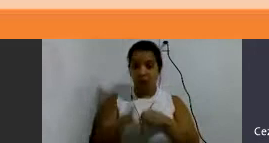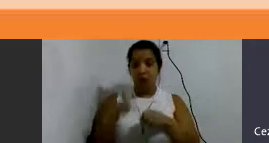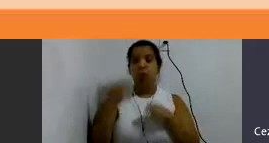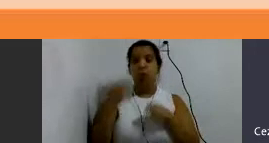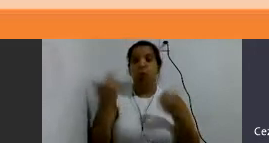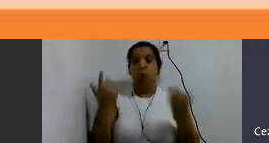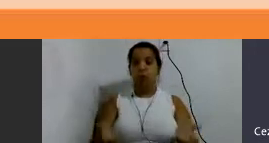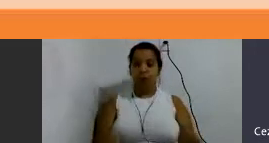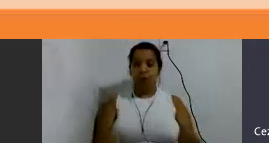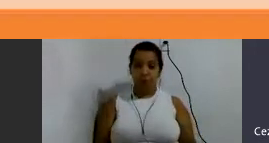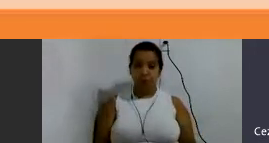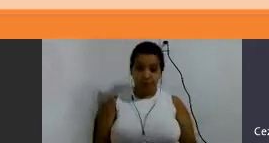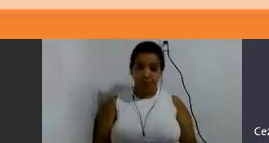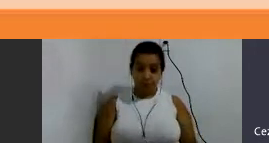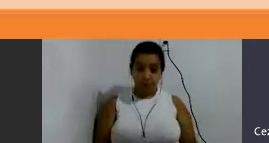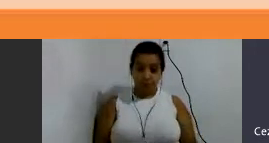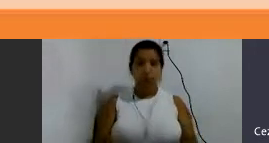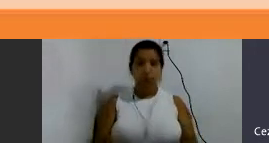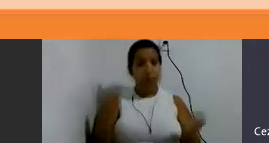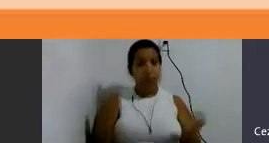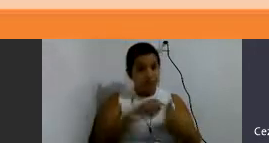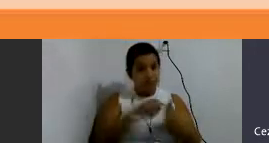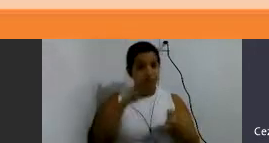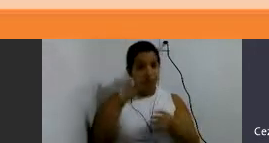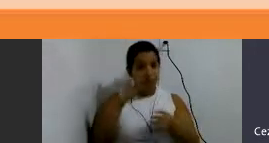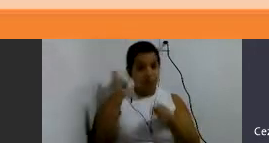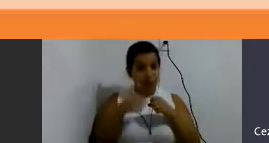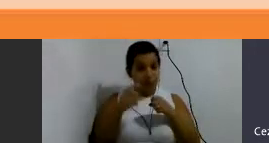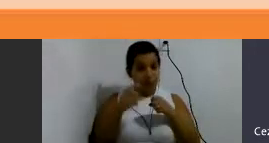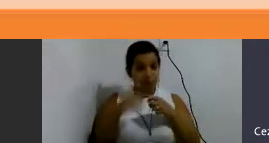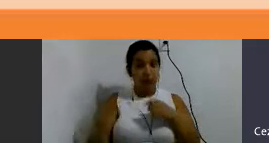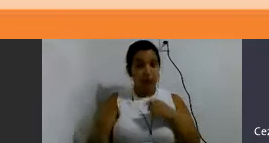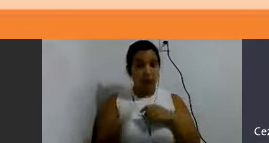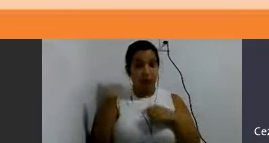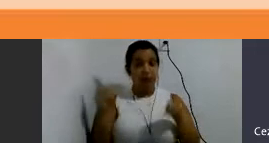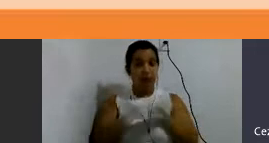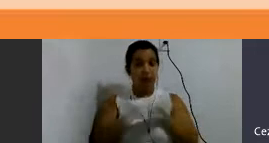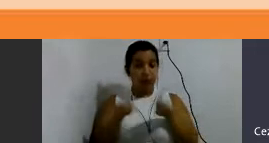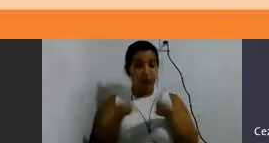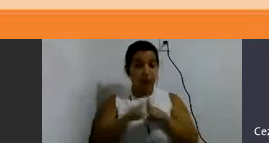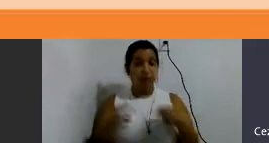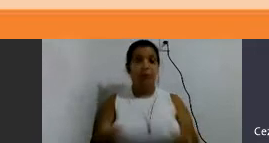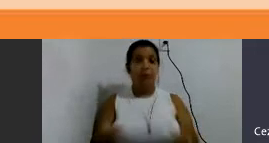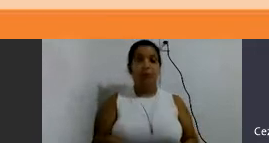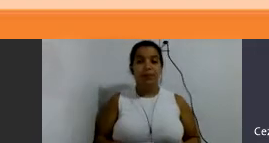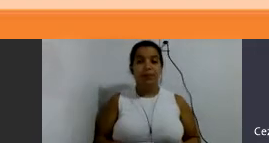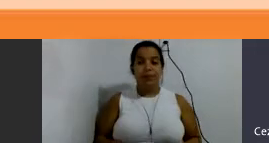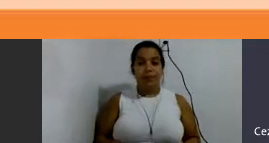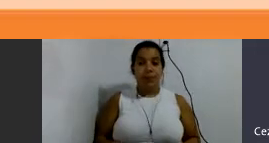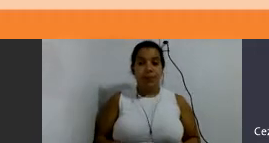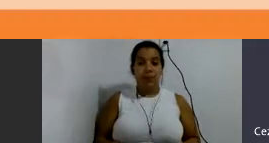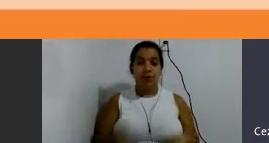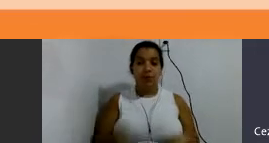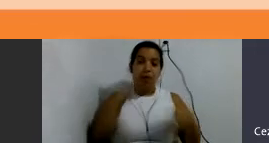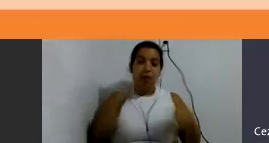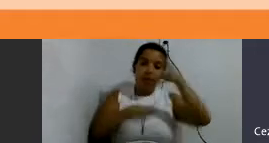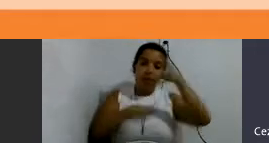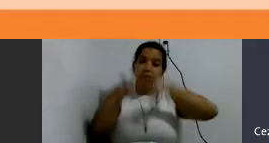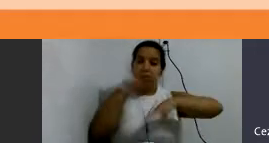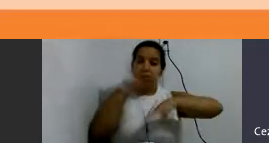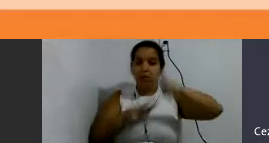reforçando a nossa obrigação como biomédico e a importância do diagnóstico laboratorial para a conduta médica. Então,